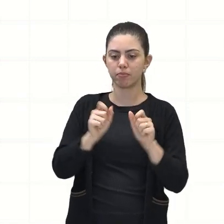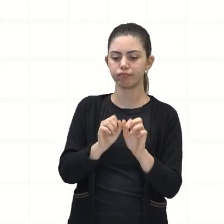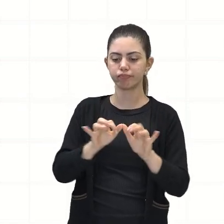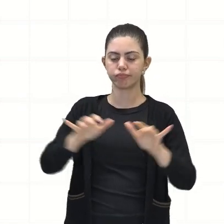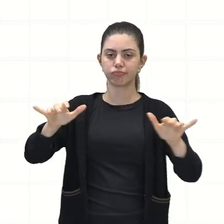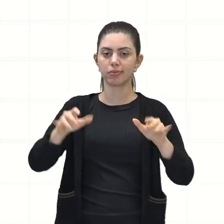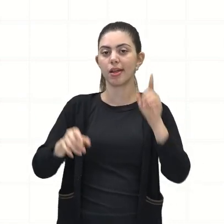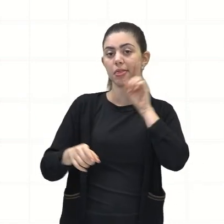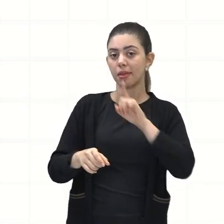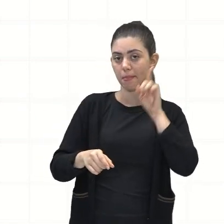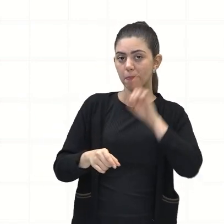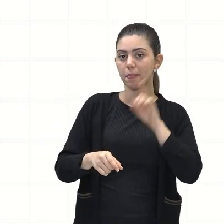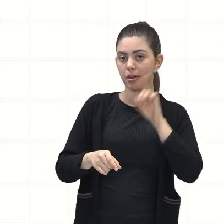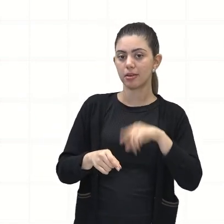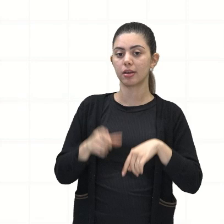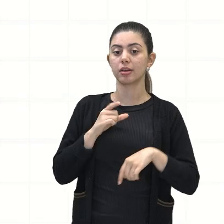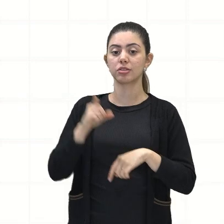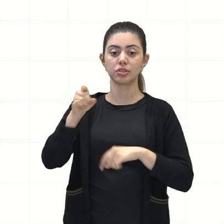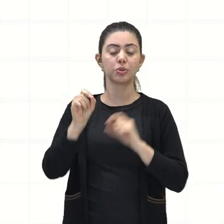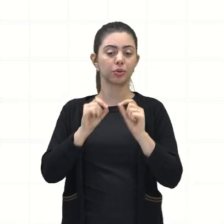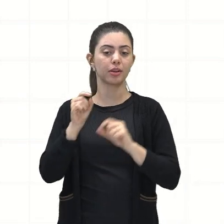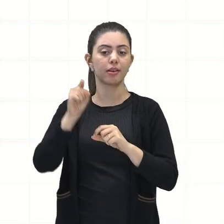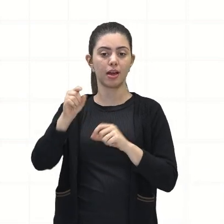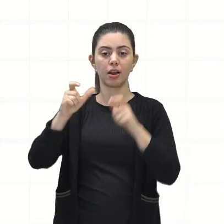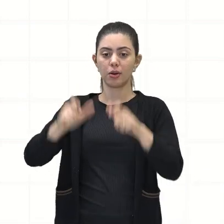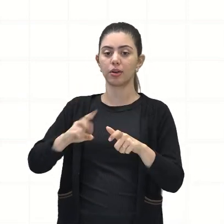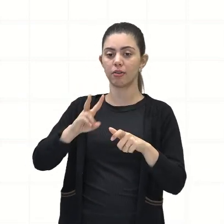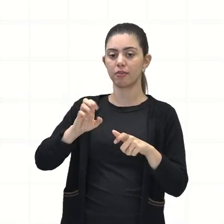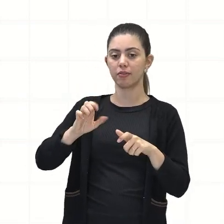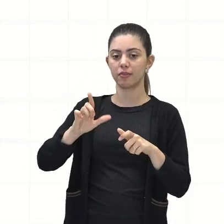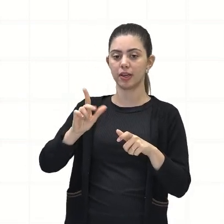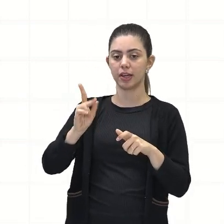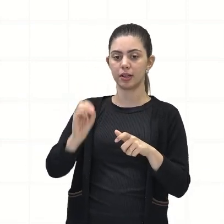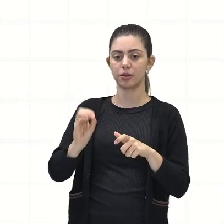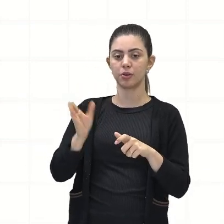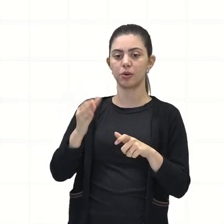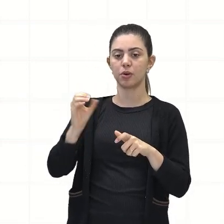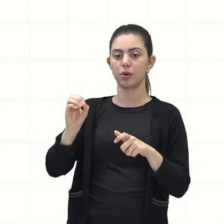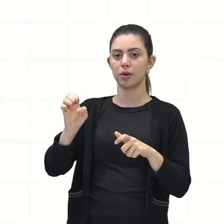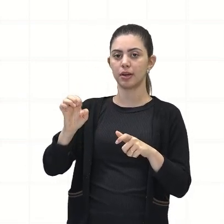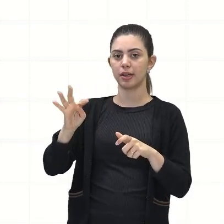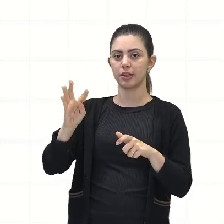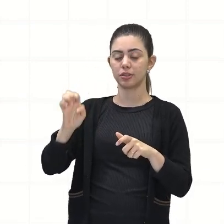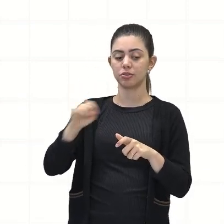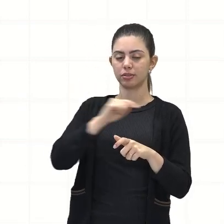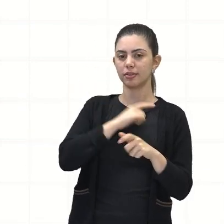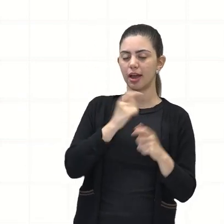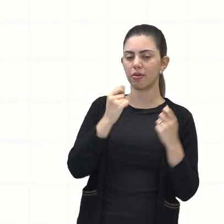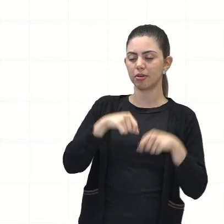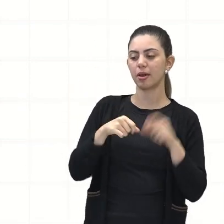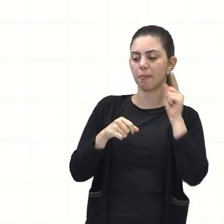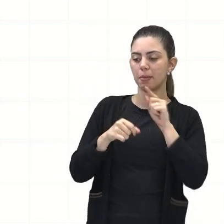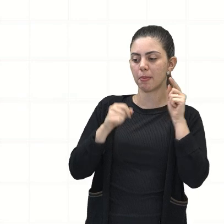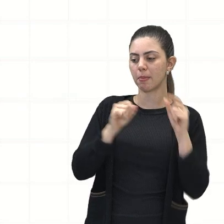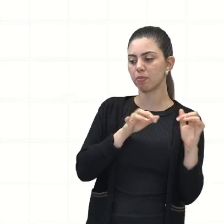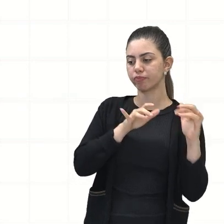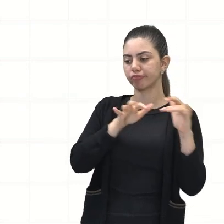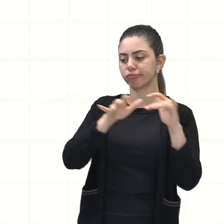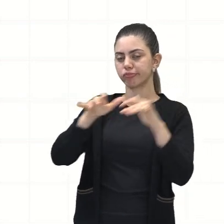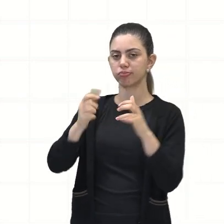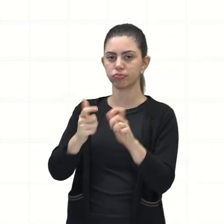americanos em direção ao oeste, né, em direção ao